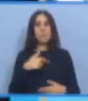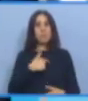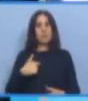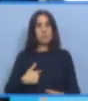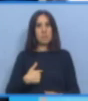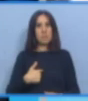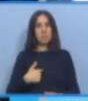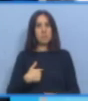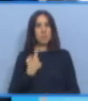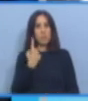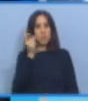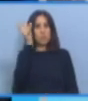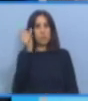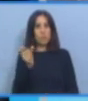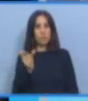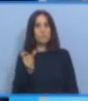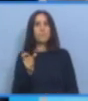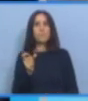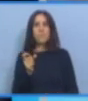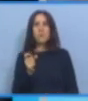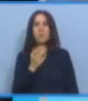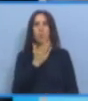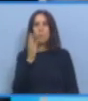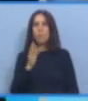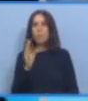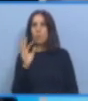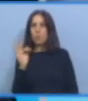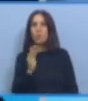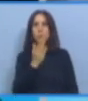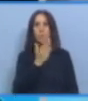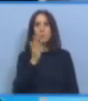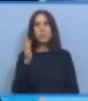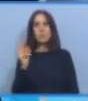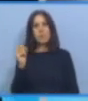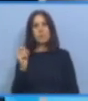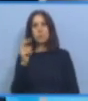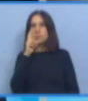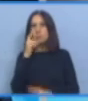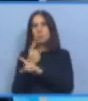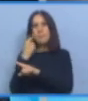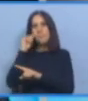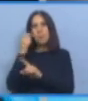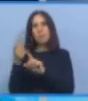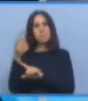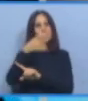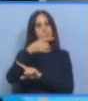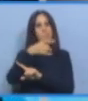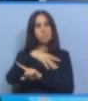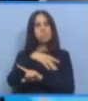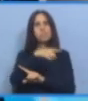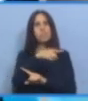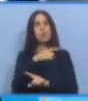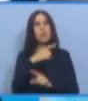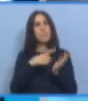chinês emite 1/4, 1/3 das emissões de um americano. E é preciso realmente fazer